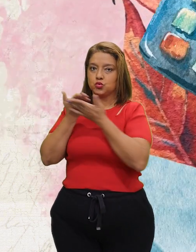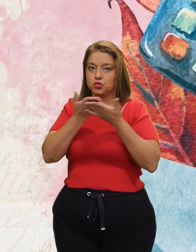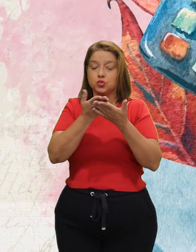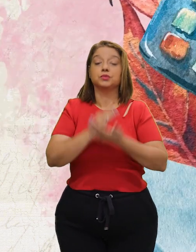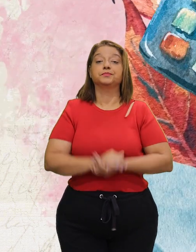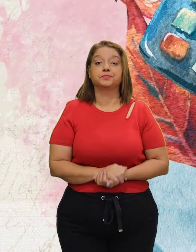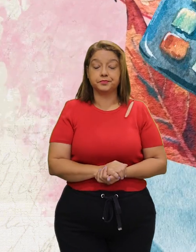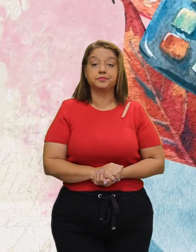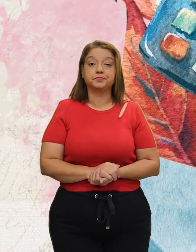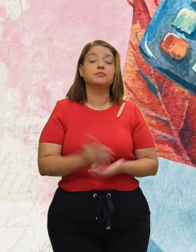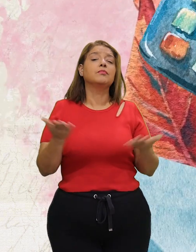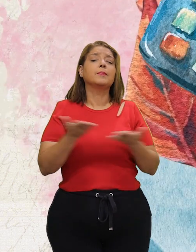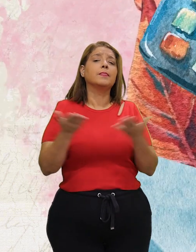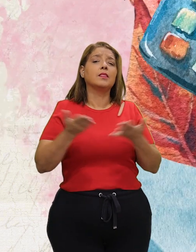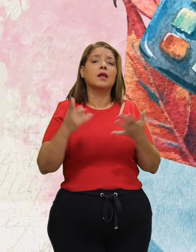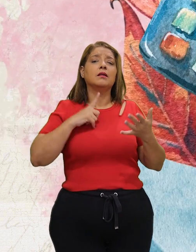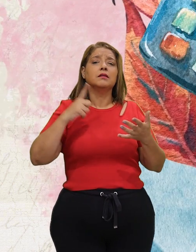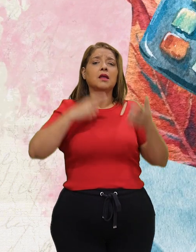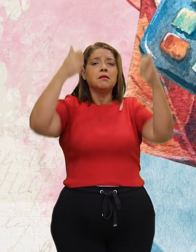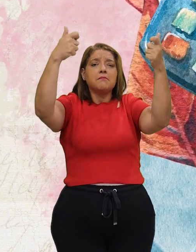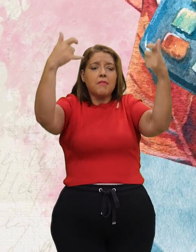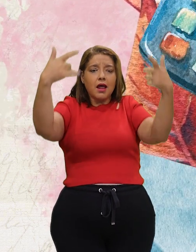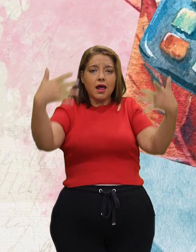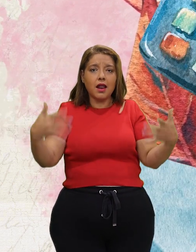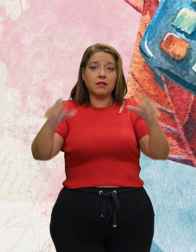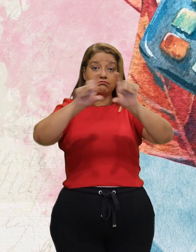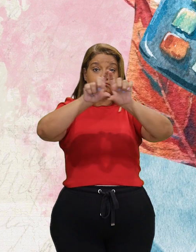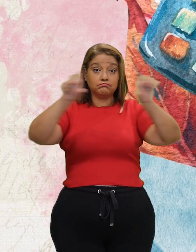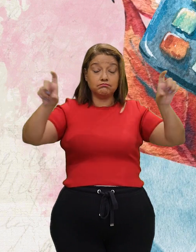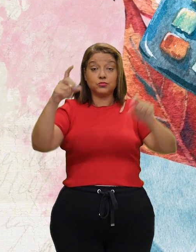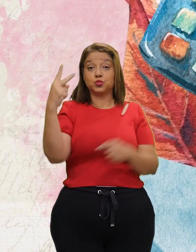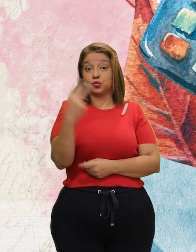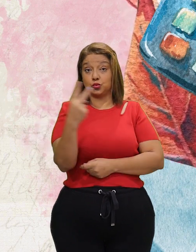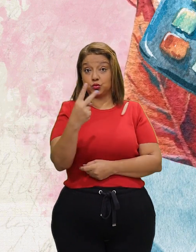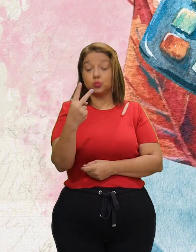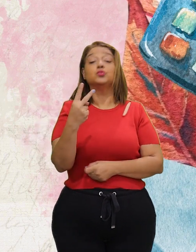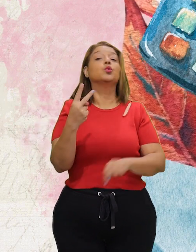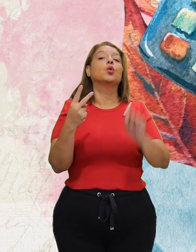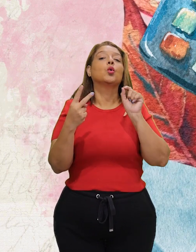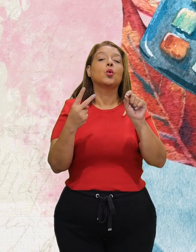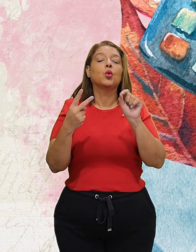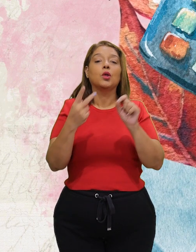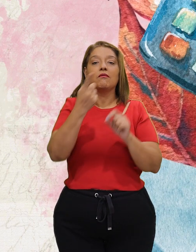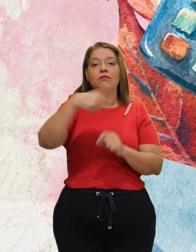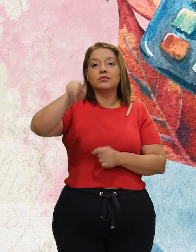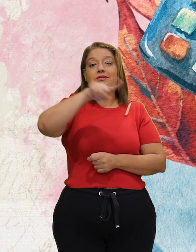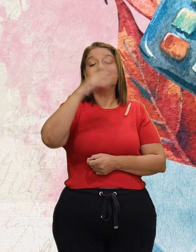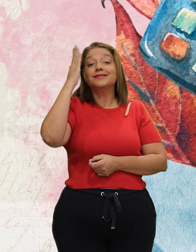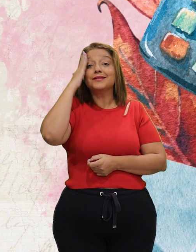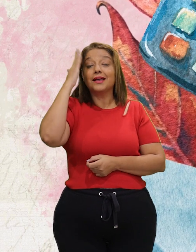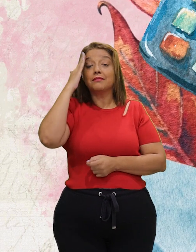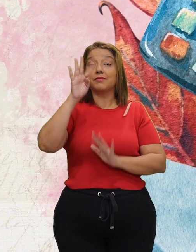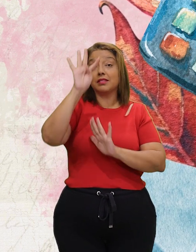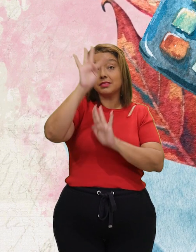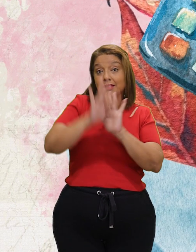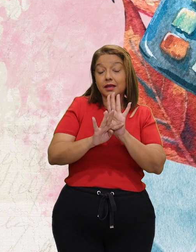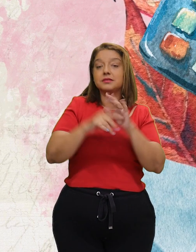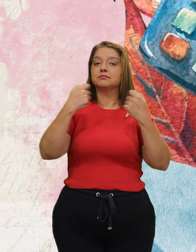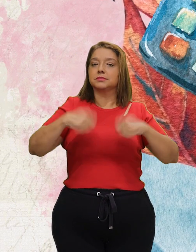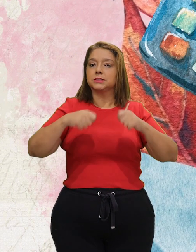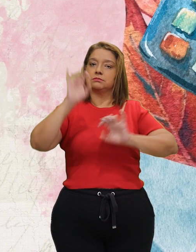Agora, no desenvolvimento, você precisa compreender que o seu texto ele deve ter uma organização